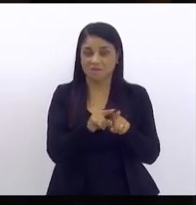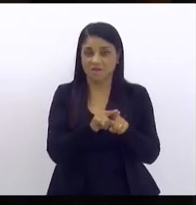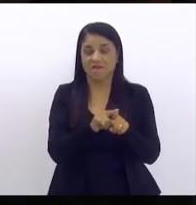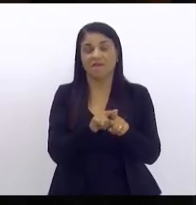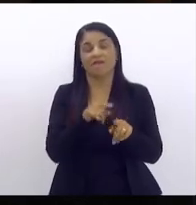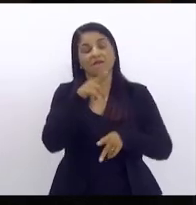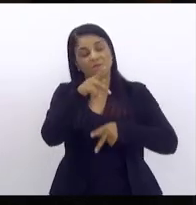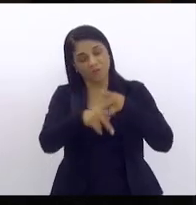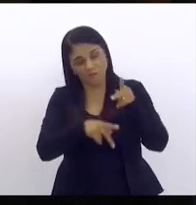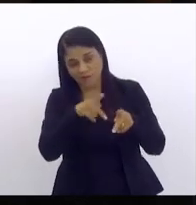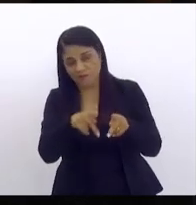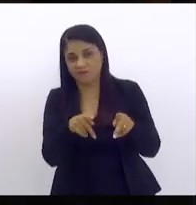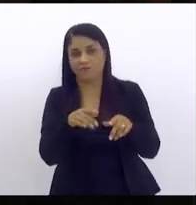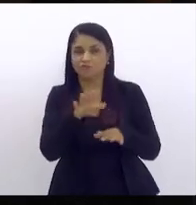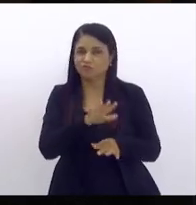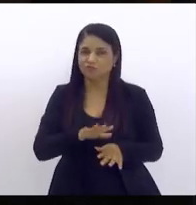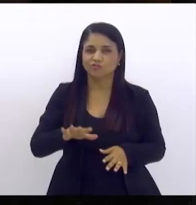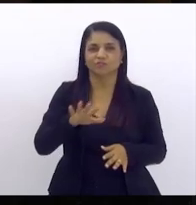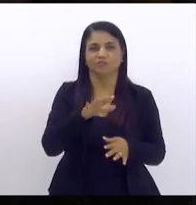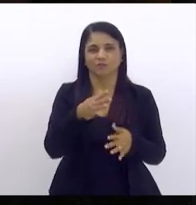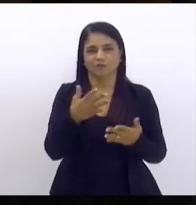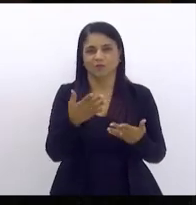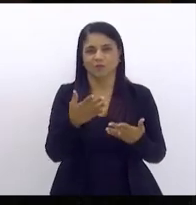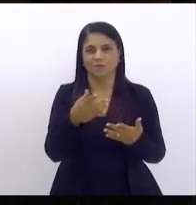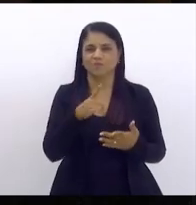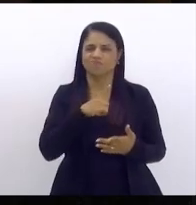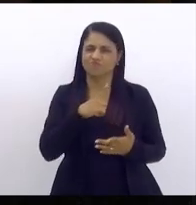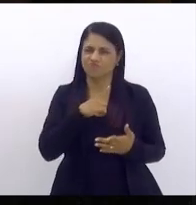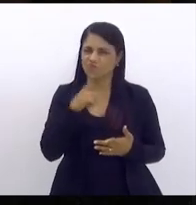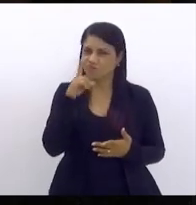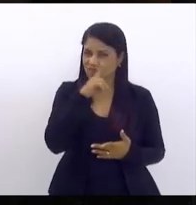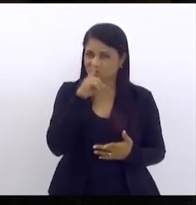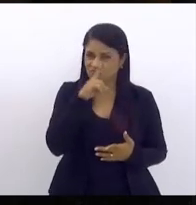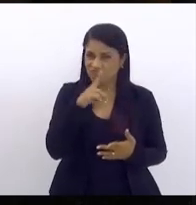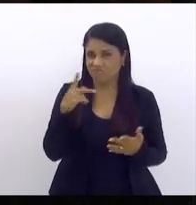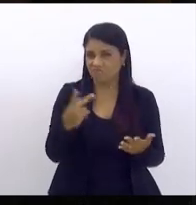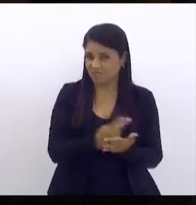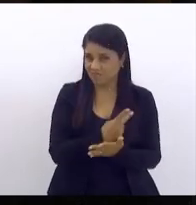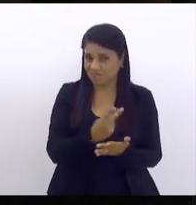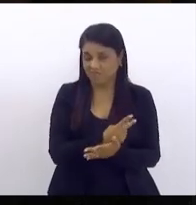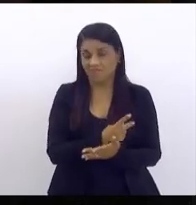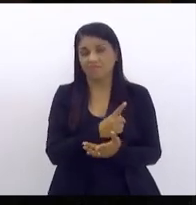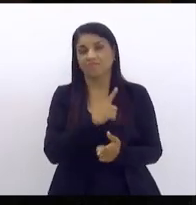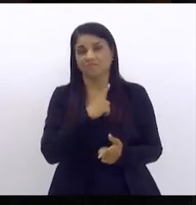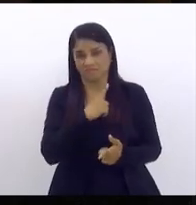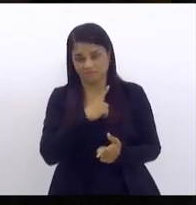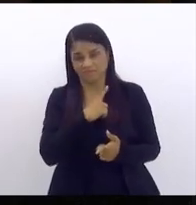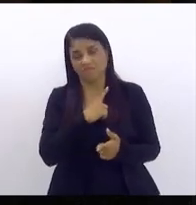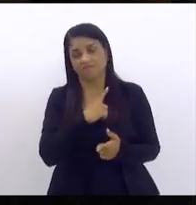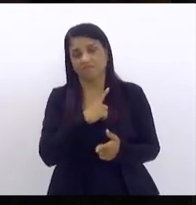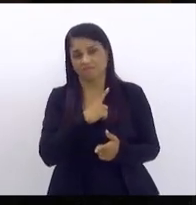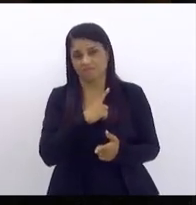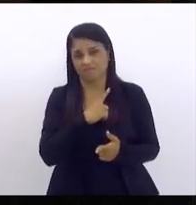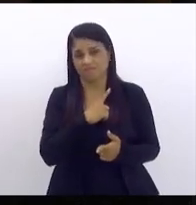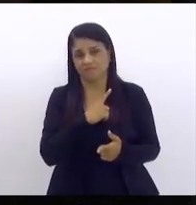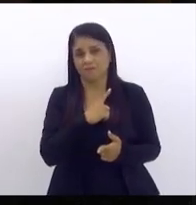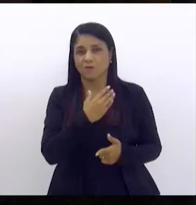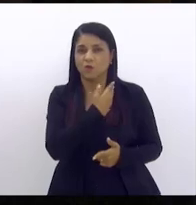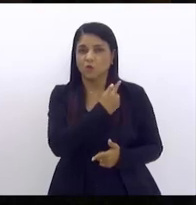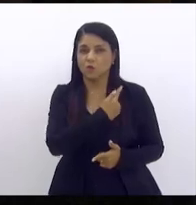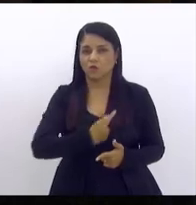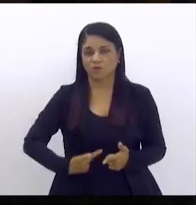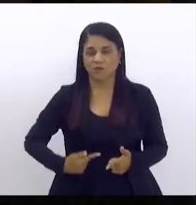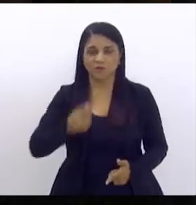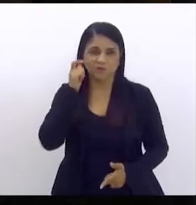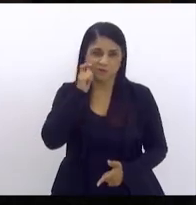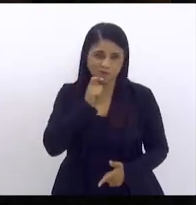a população em geral. Então, existe um equívoco, e esse equívoco é cometido pelo governador do